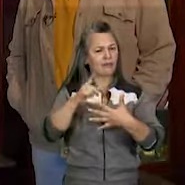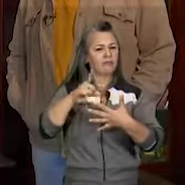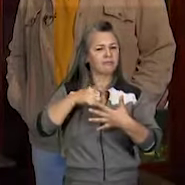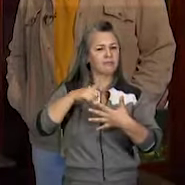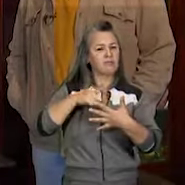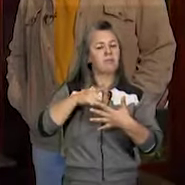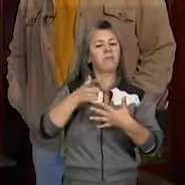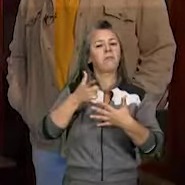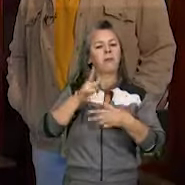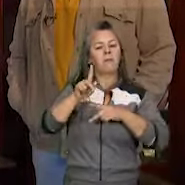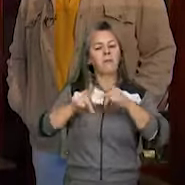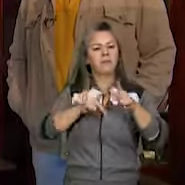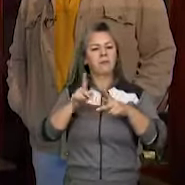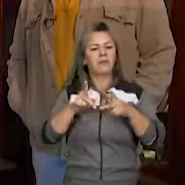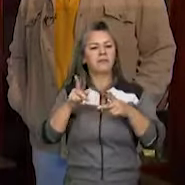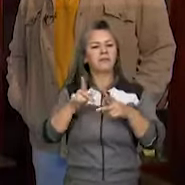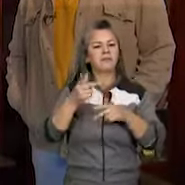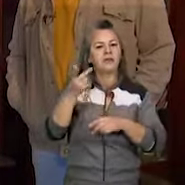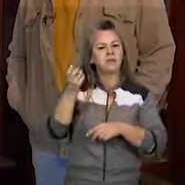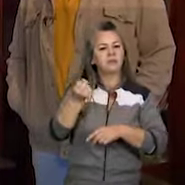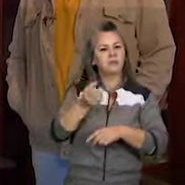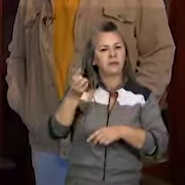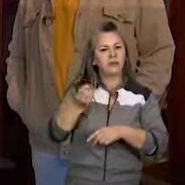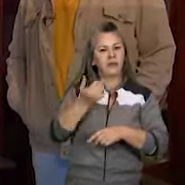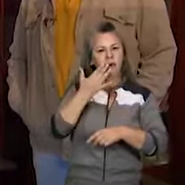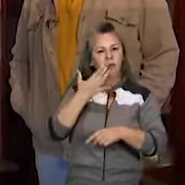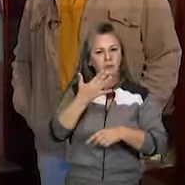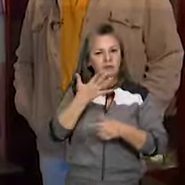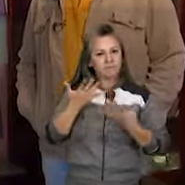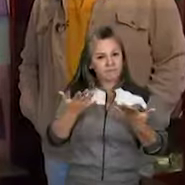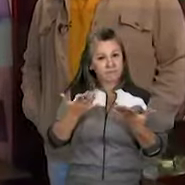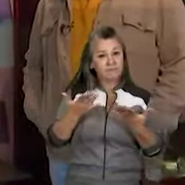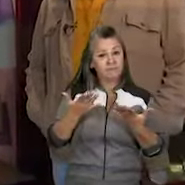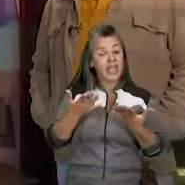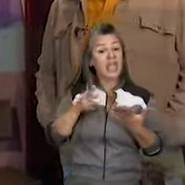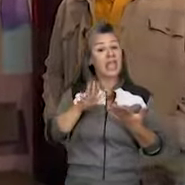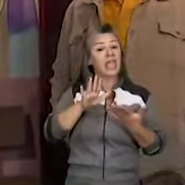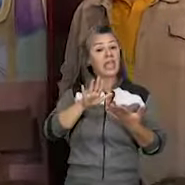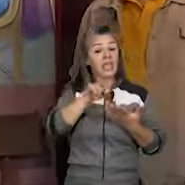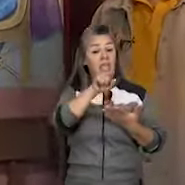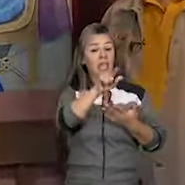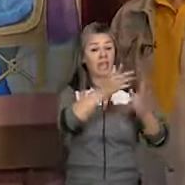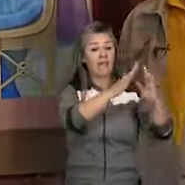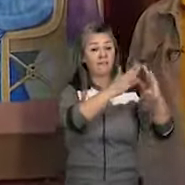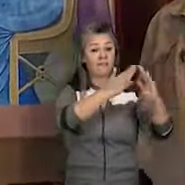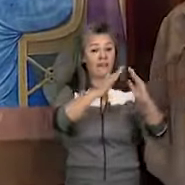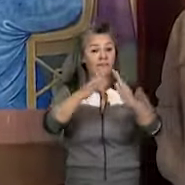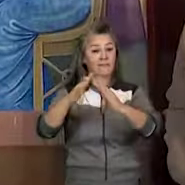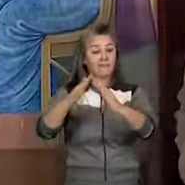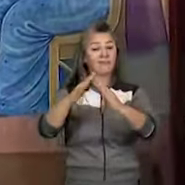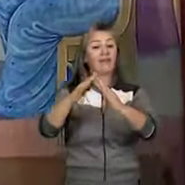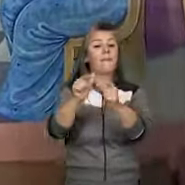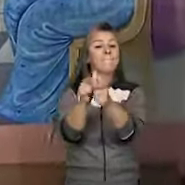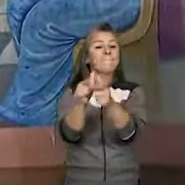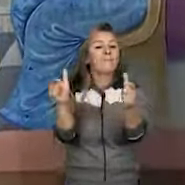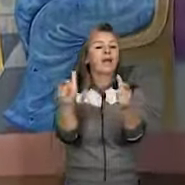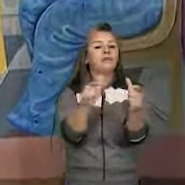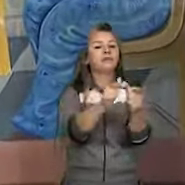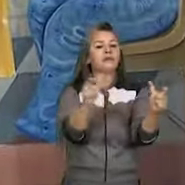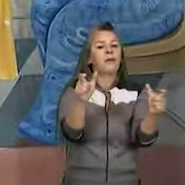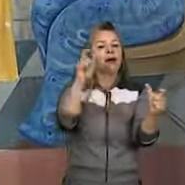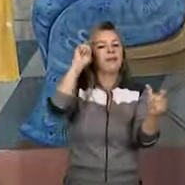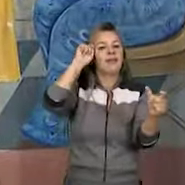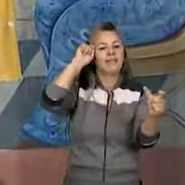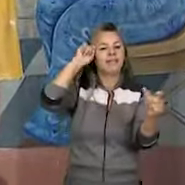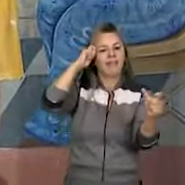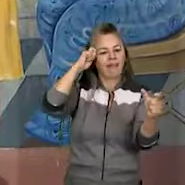uma população mais branca, e as áreas periféricas, né, das cidades brasileiras concentram uma população mais